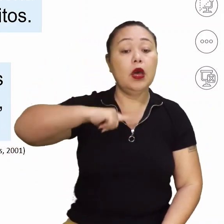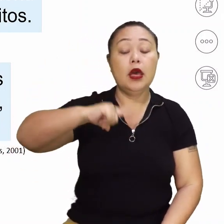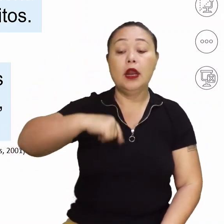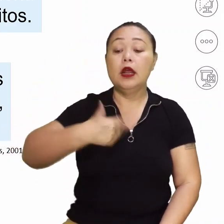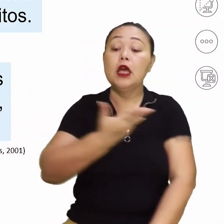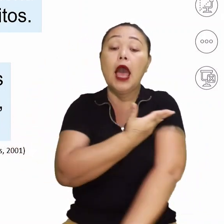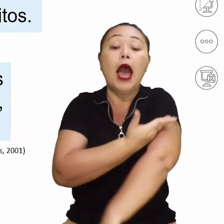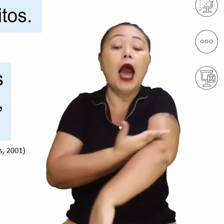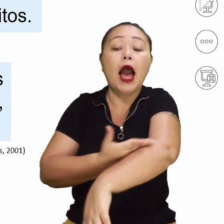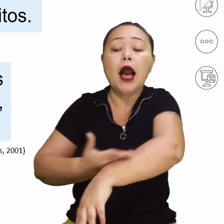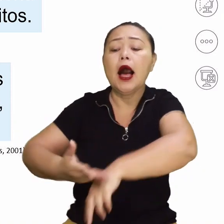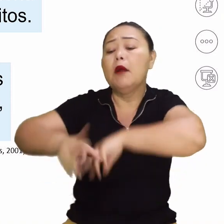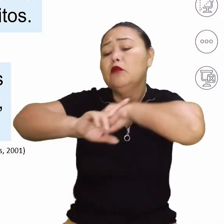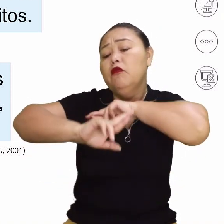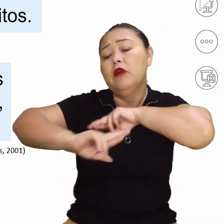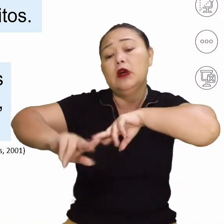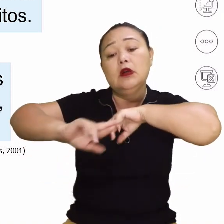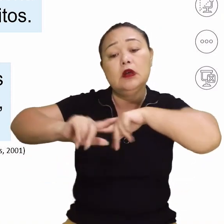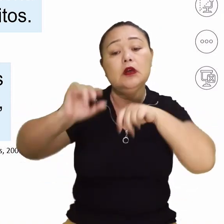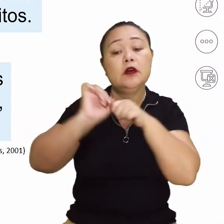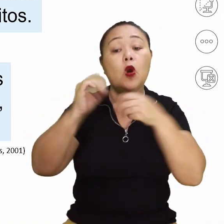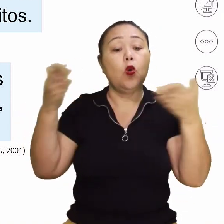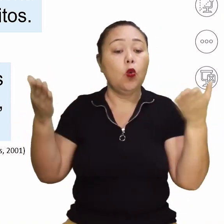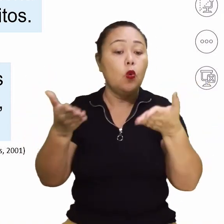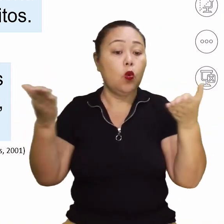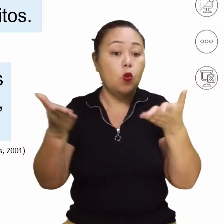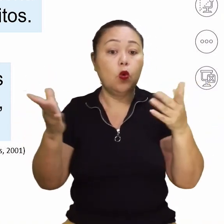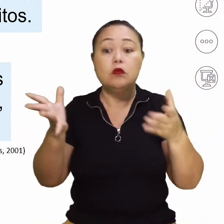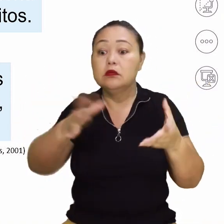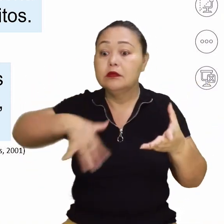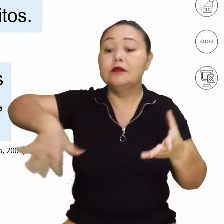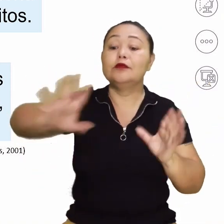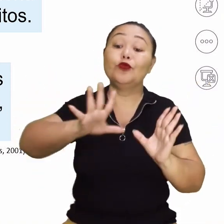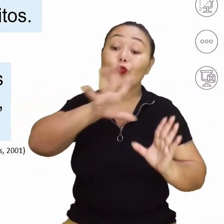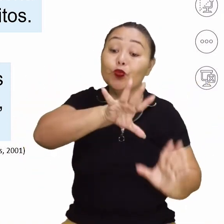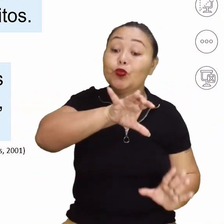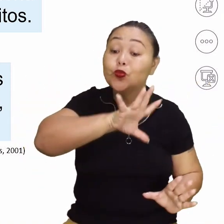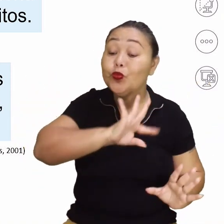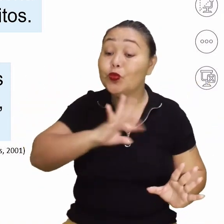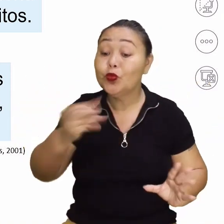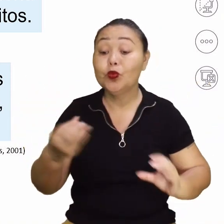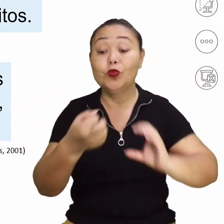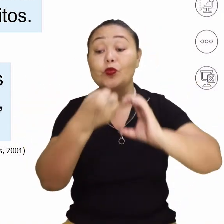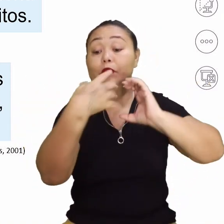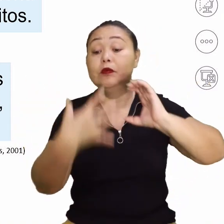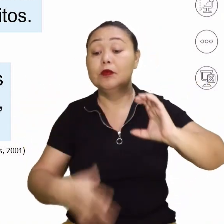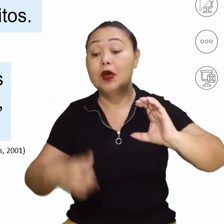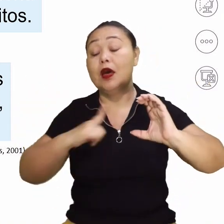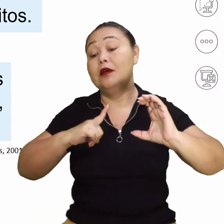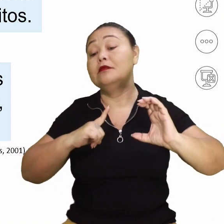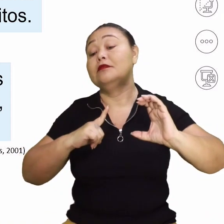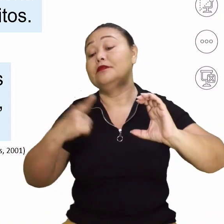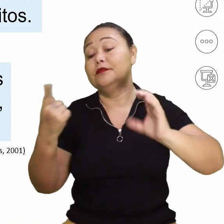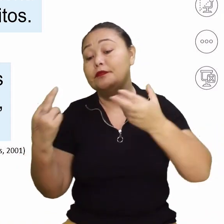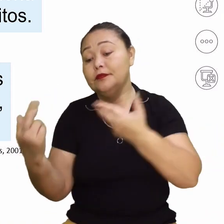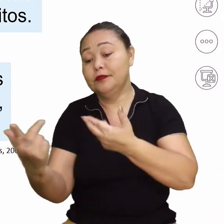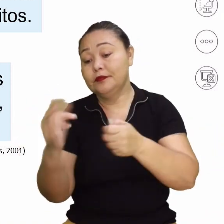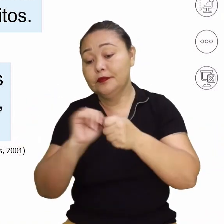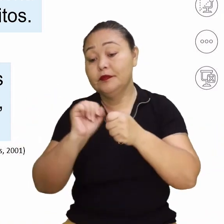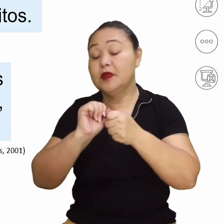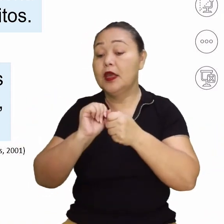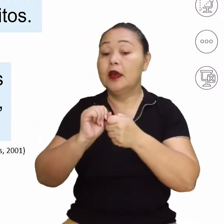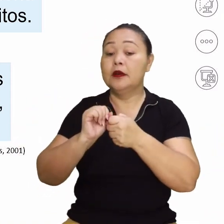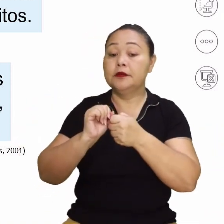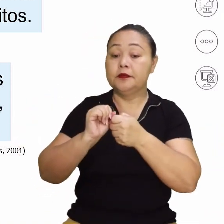hoje não lhe resta outra alternativa senão identificar como indígenas firmando características comuns e diferentes que o